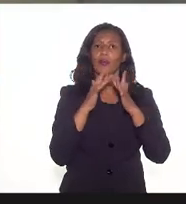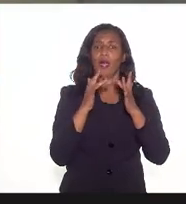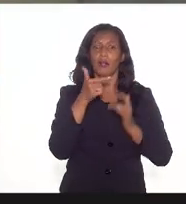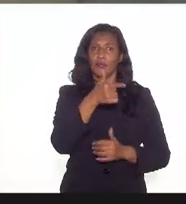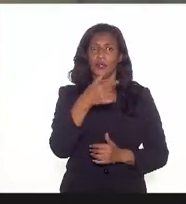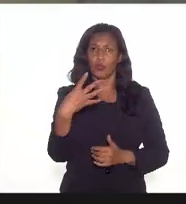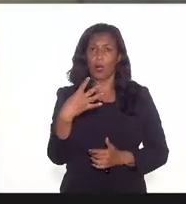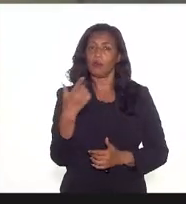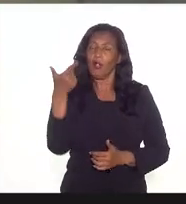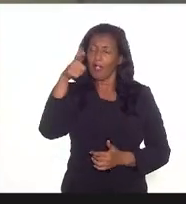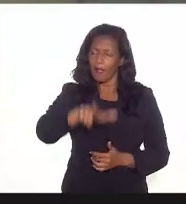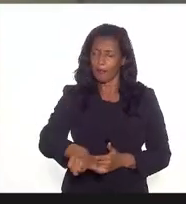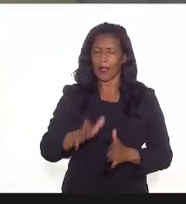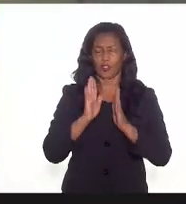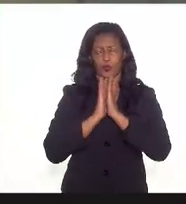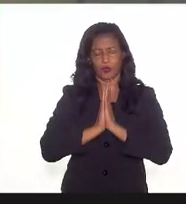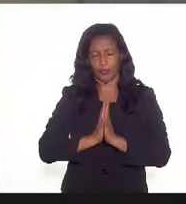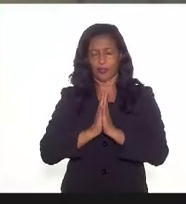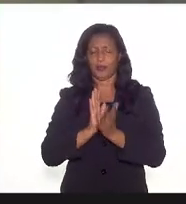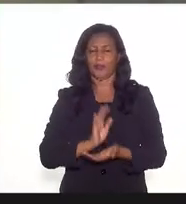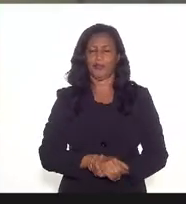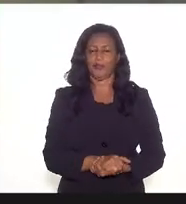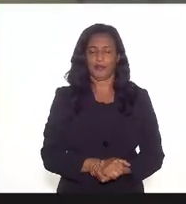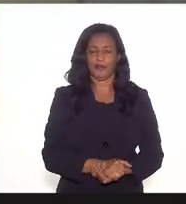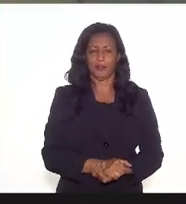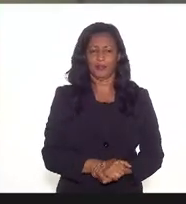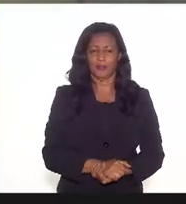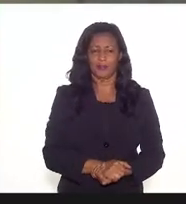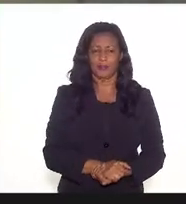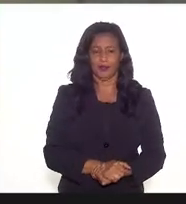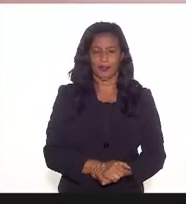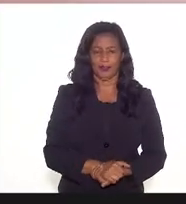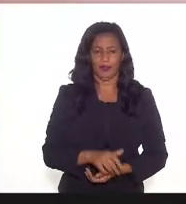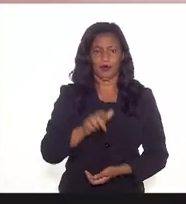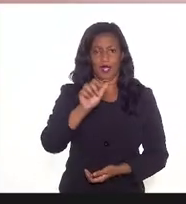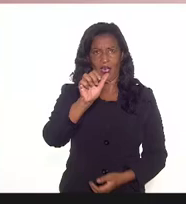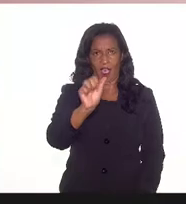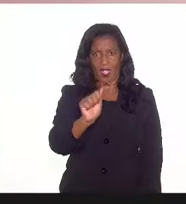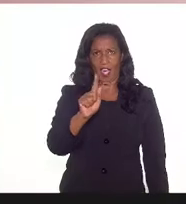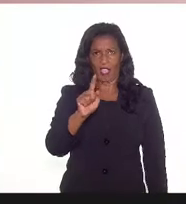favor, repete novamente aí o endereço.